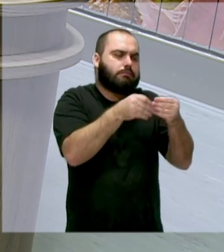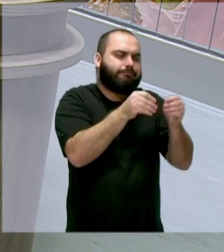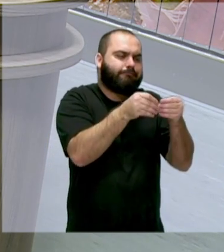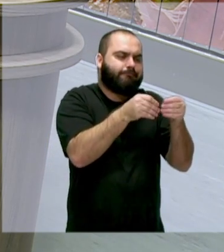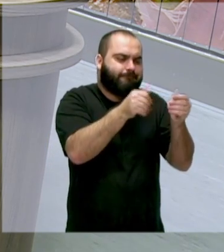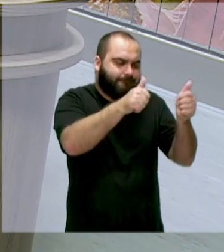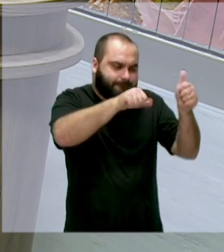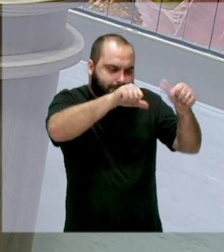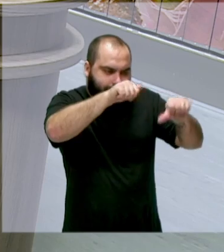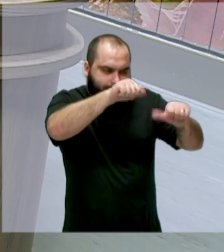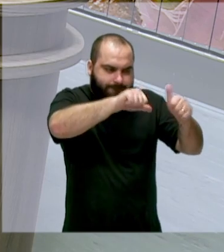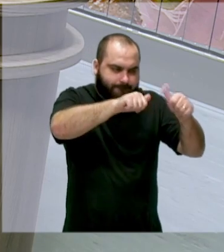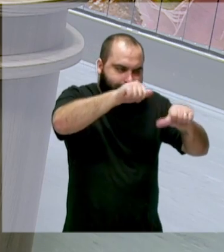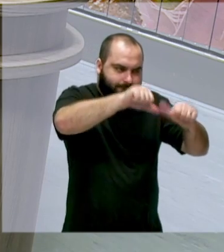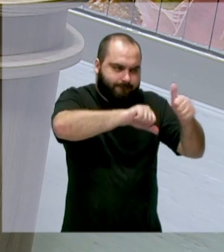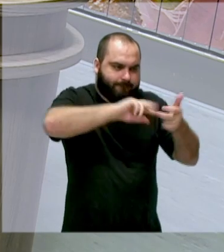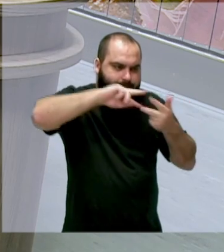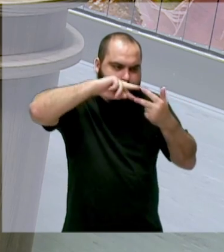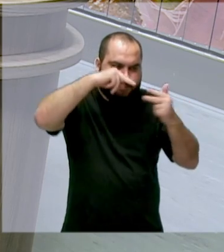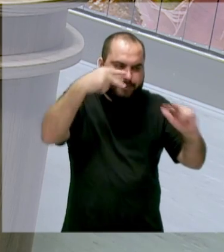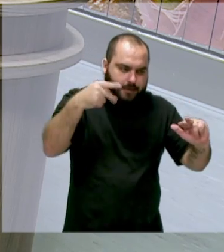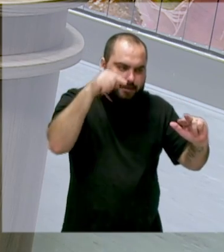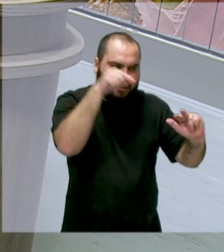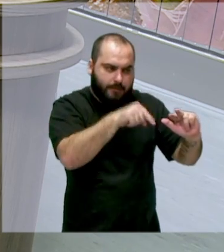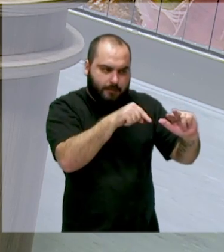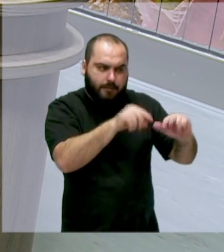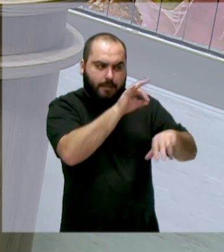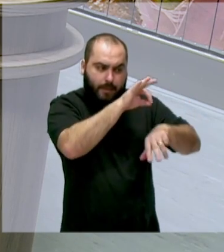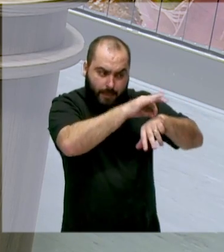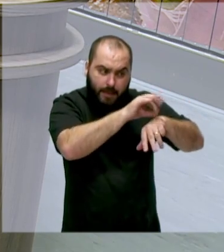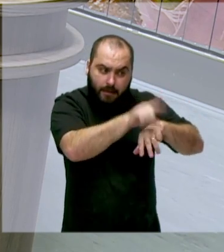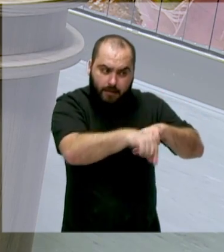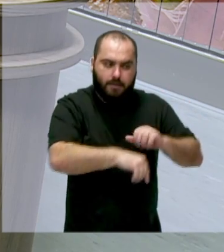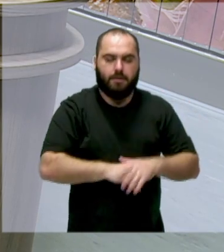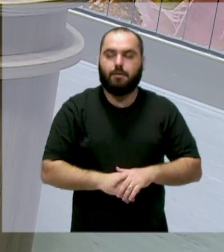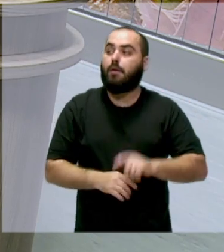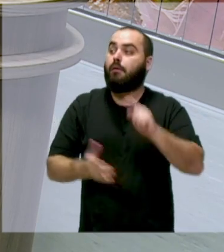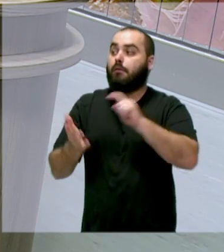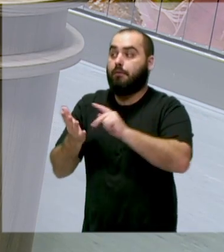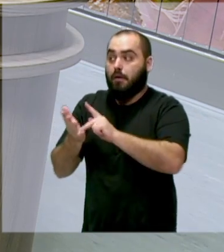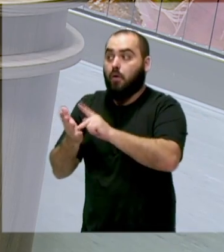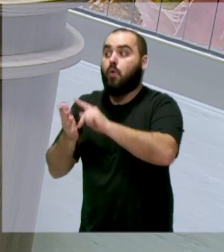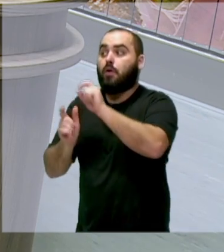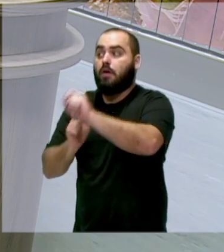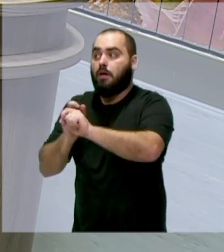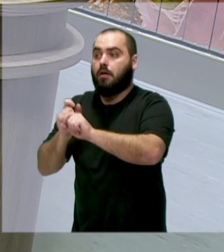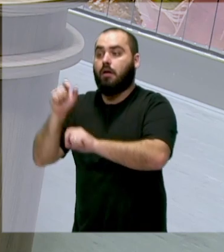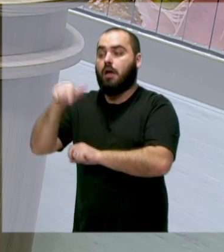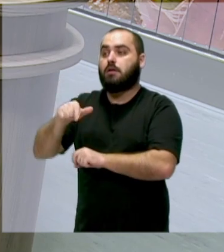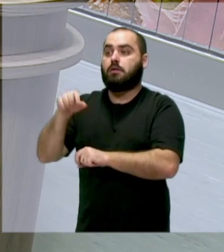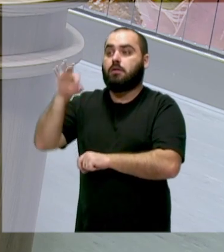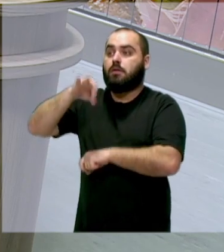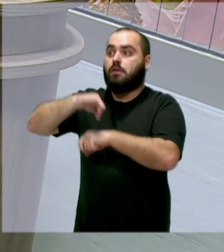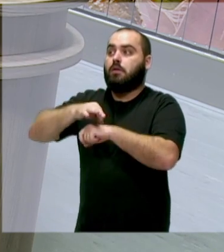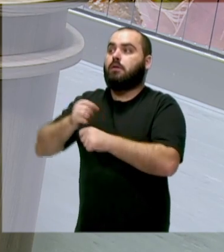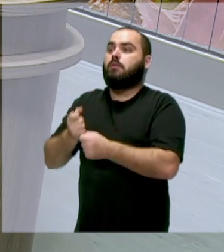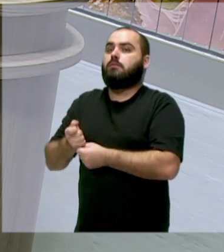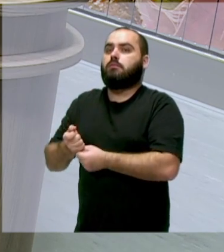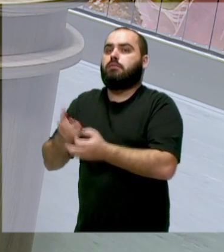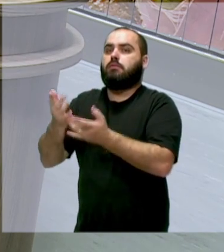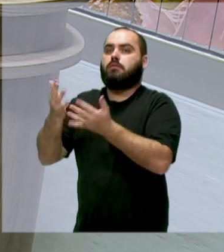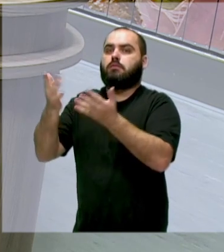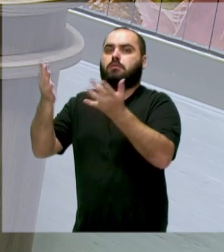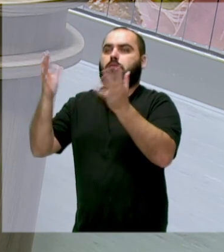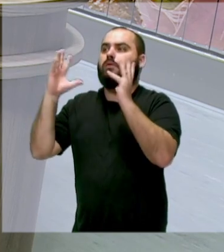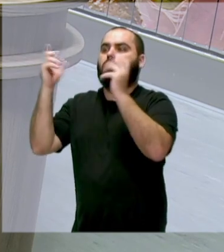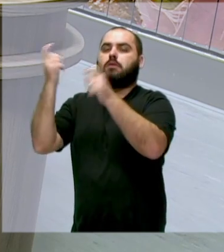do material biológico, né? Na verdade, o que acontece? Você vai soltar esses mosquitos no ambiente. Vai soltar por